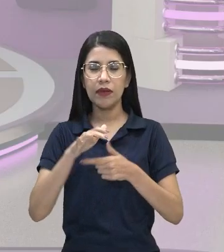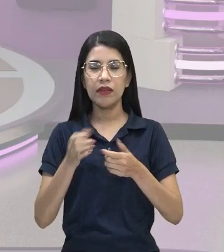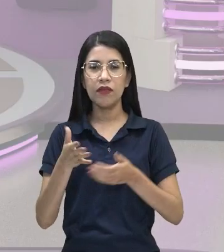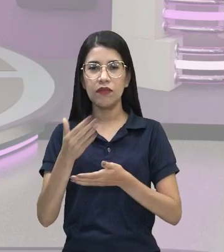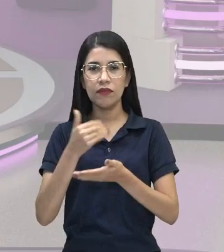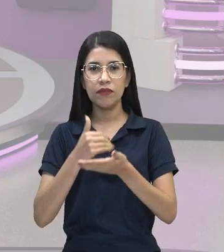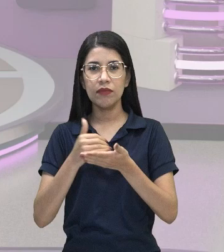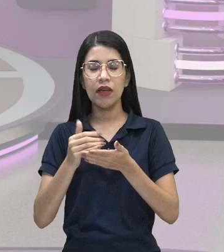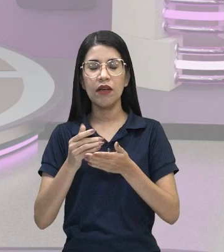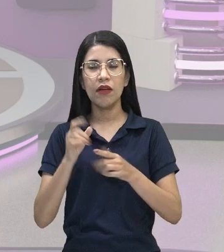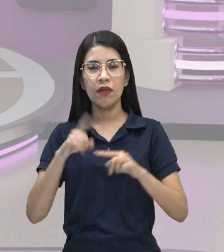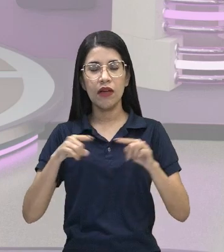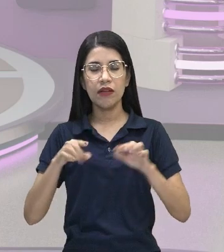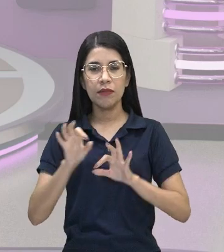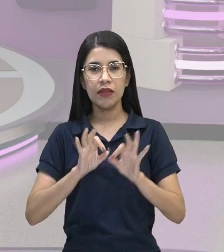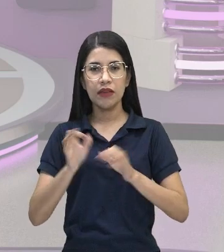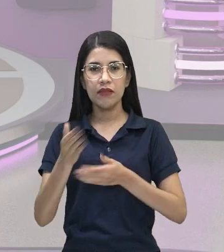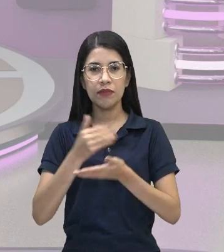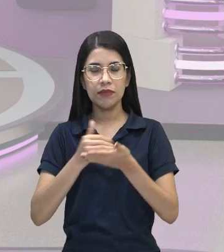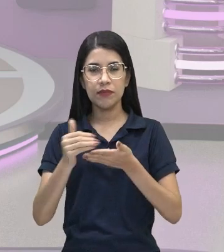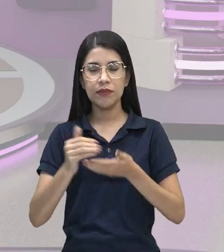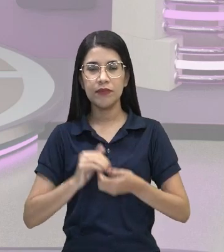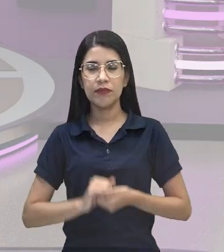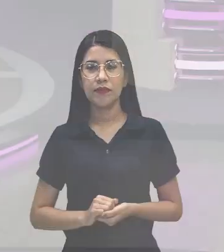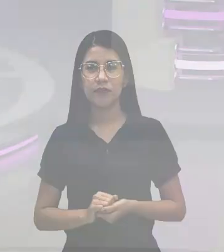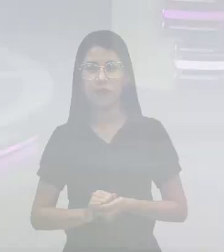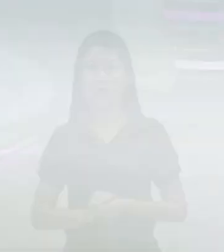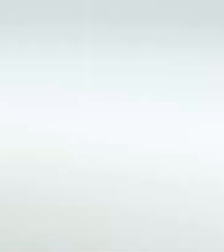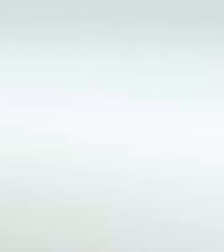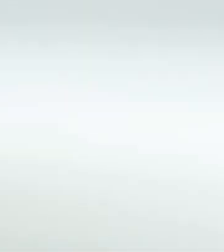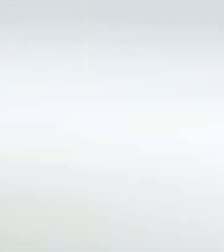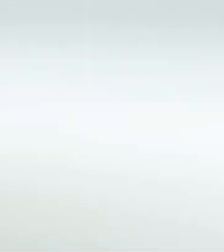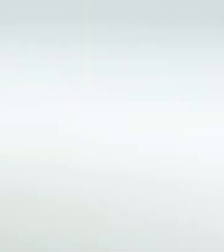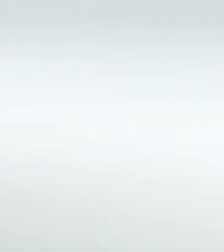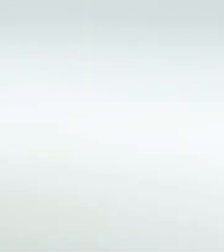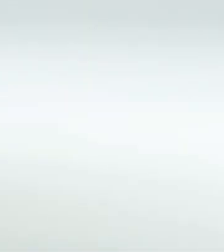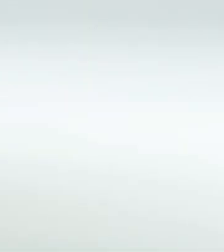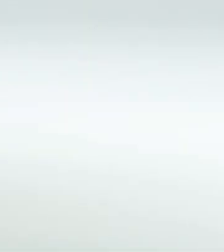isto, pegue esse material e vamos dar início à nossa aula.